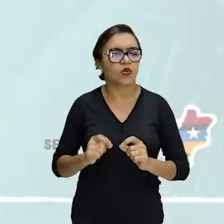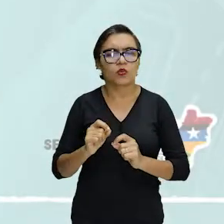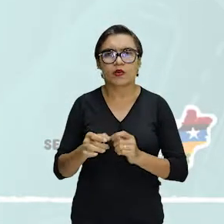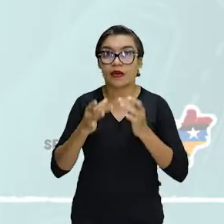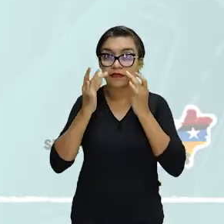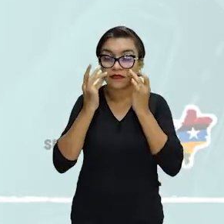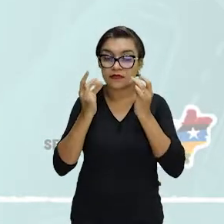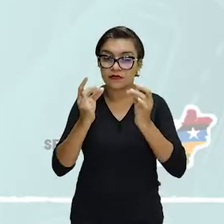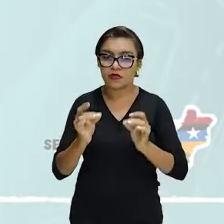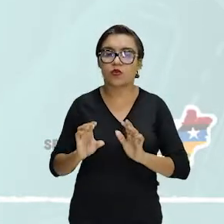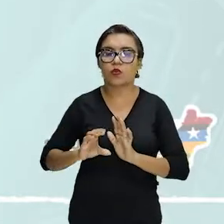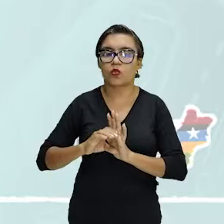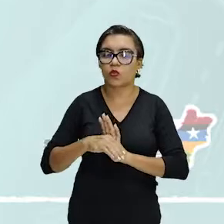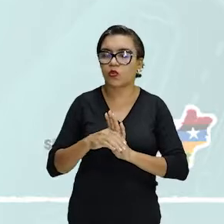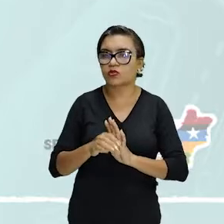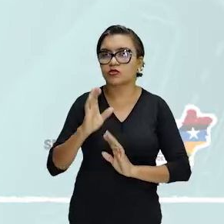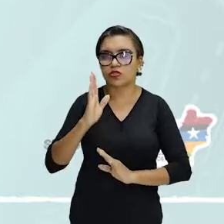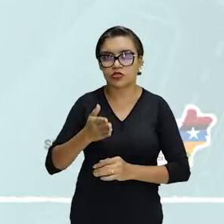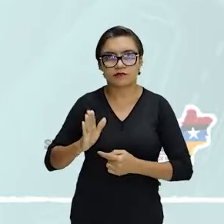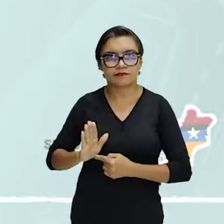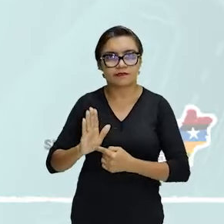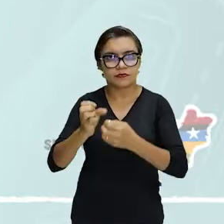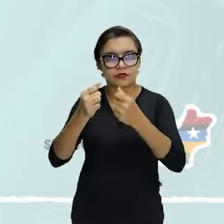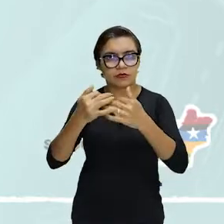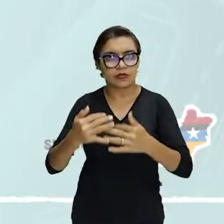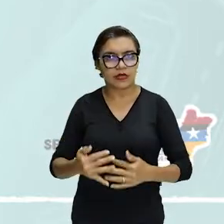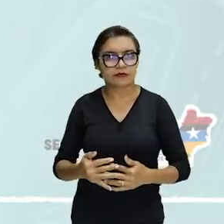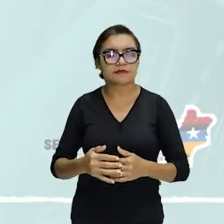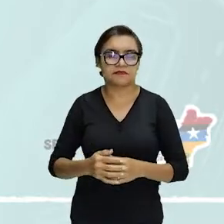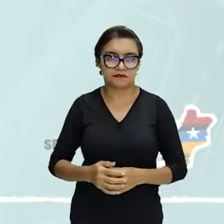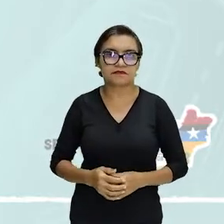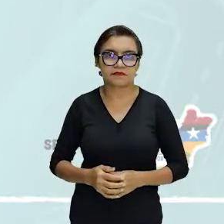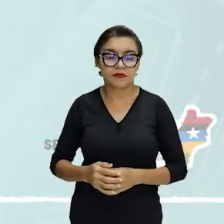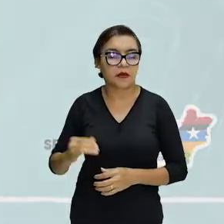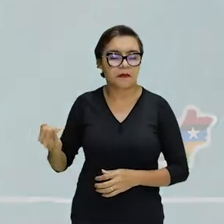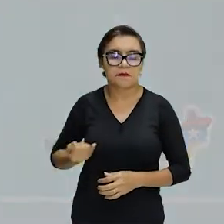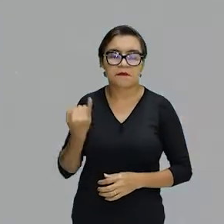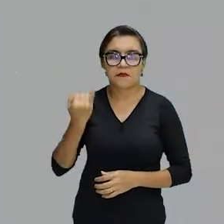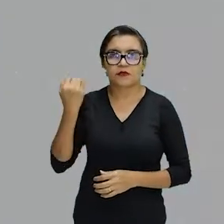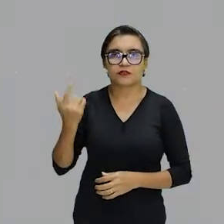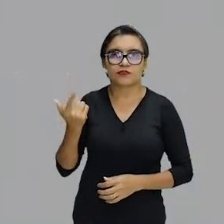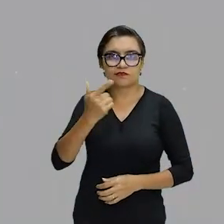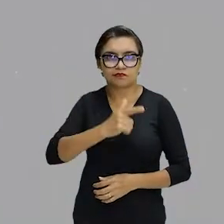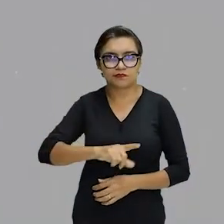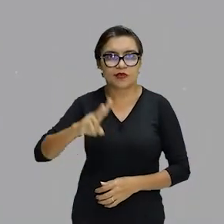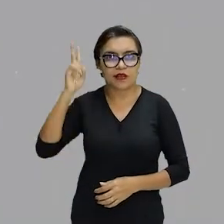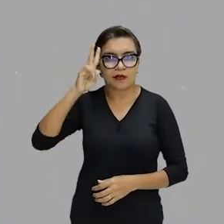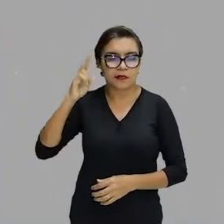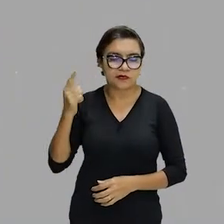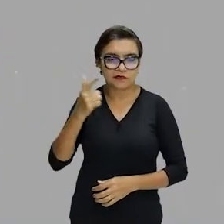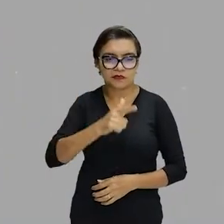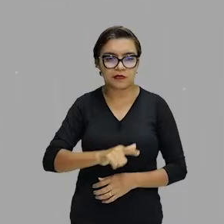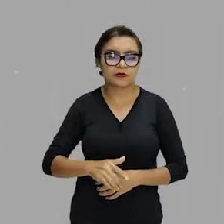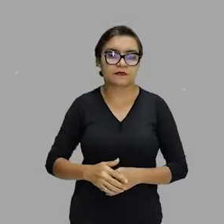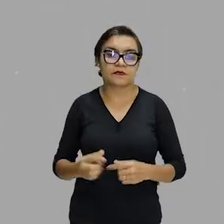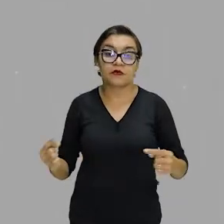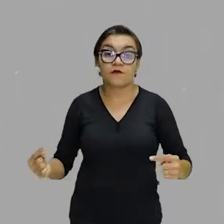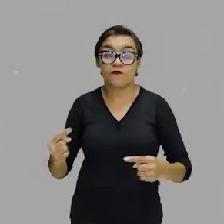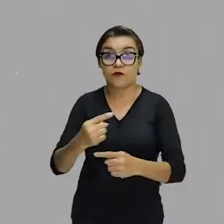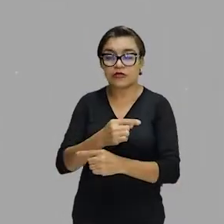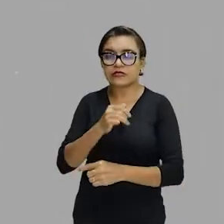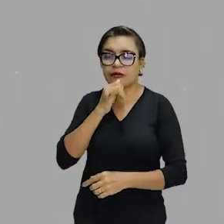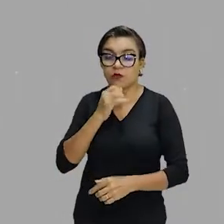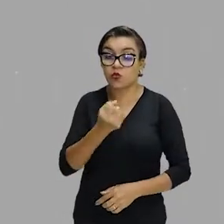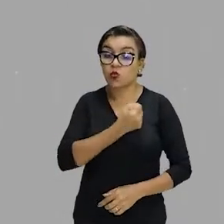chamar a atenção para um conceito que já foi posto para você lá na definição, mas é importante reforçar. Aqui é a definição de inverso de um